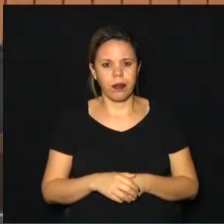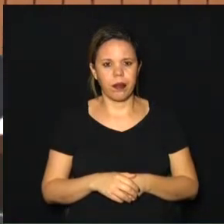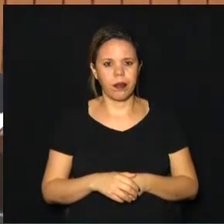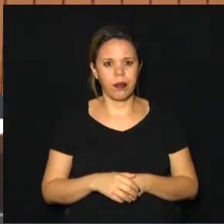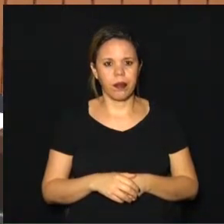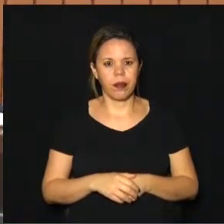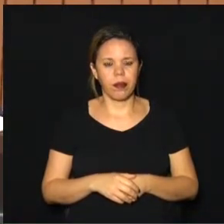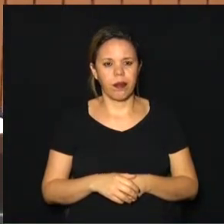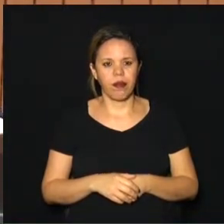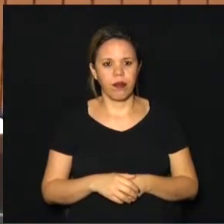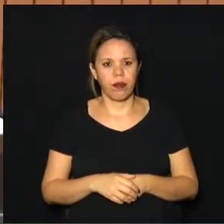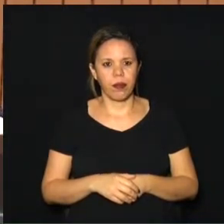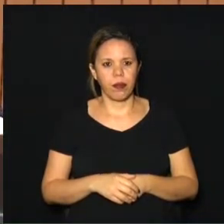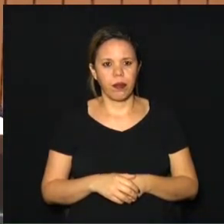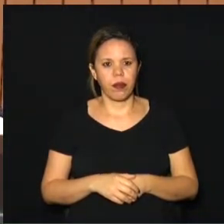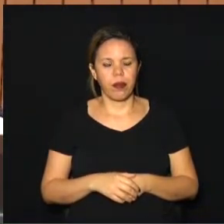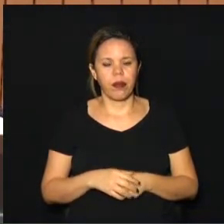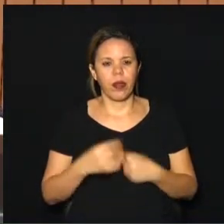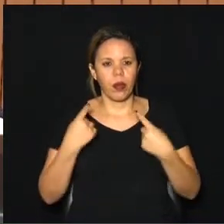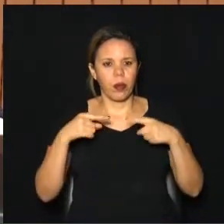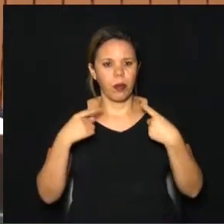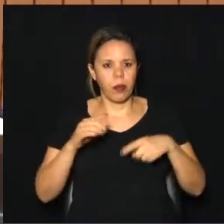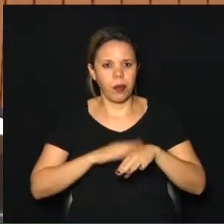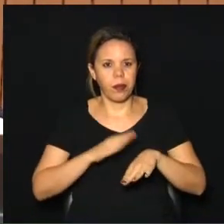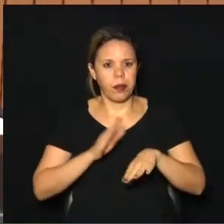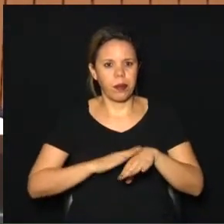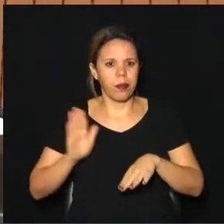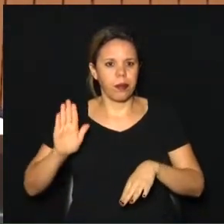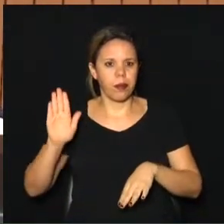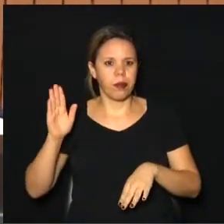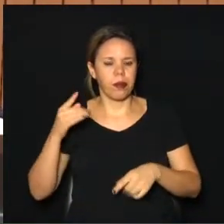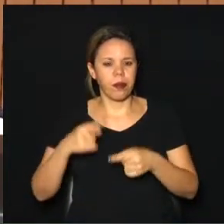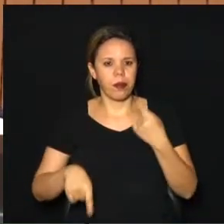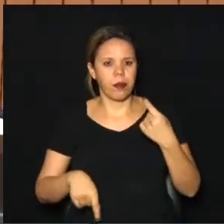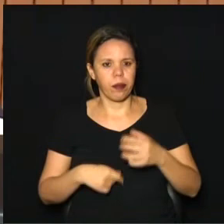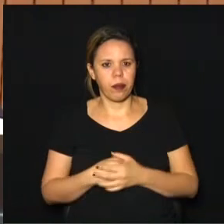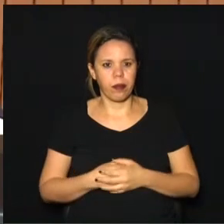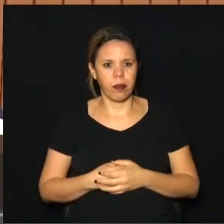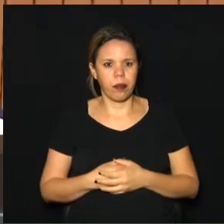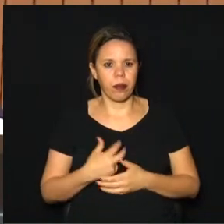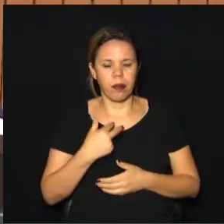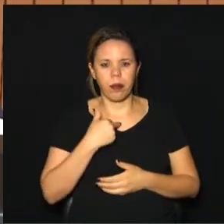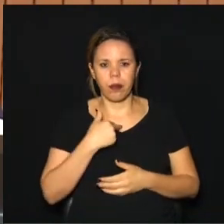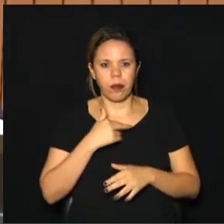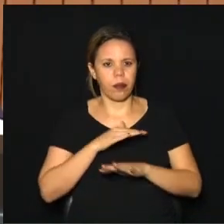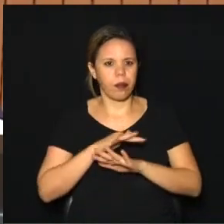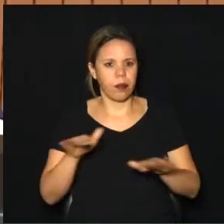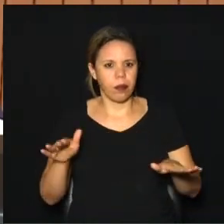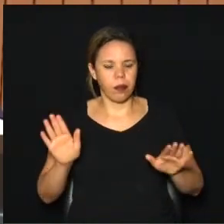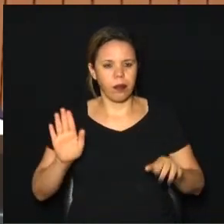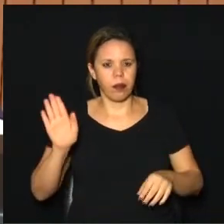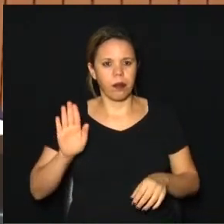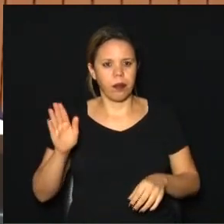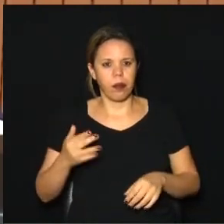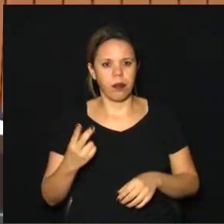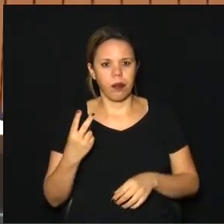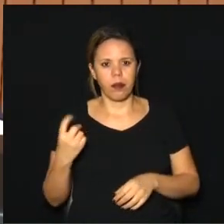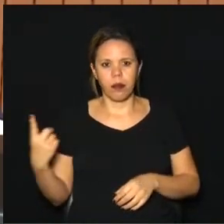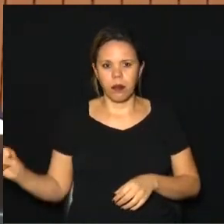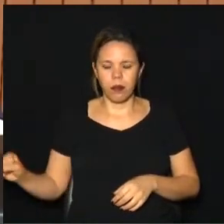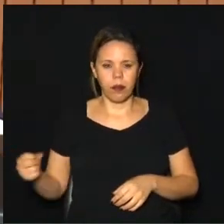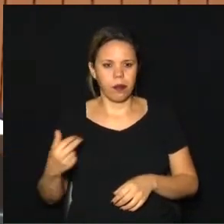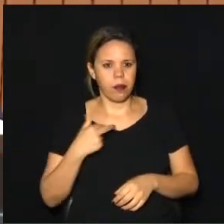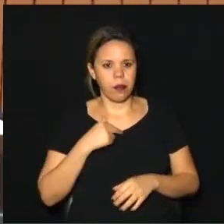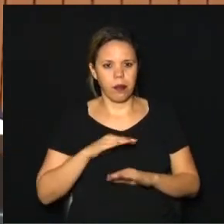um jingle do candidato, enfim. Isso está proibido, não é? Isso não pode mais. Na campanha de 2018 já não